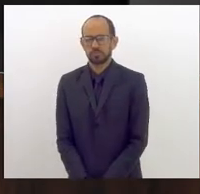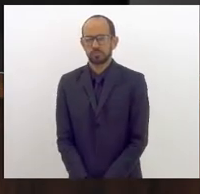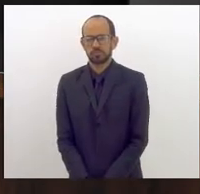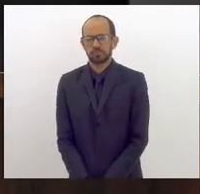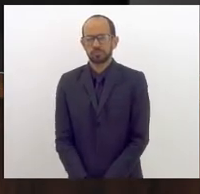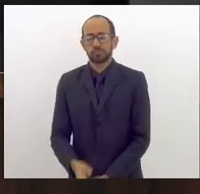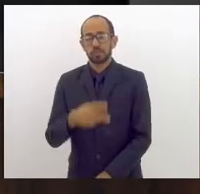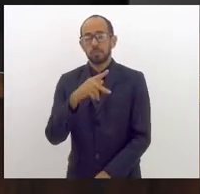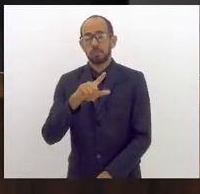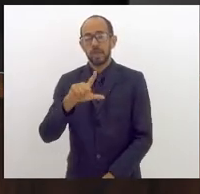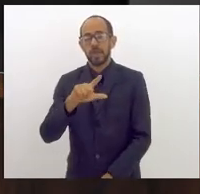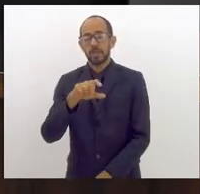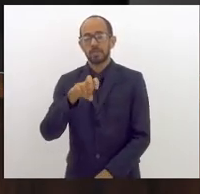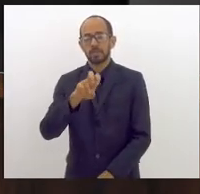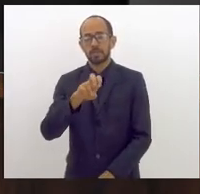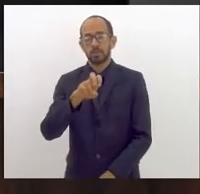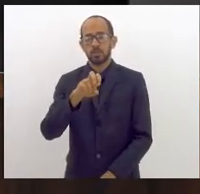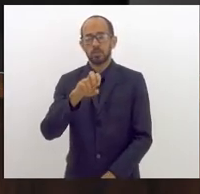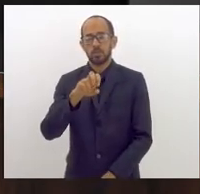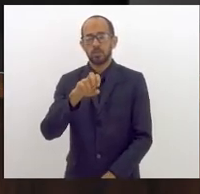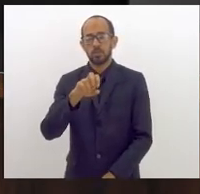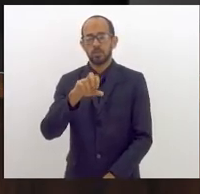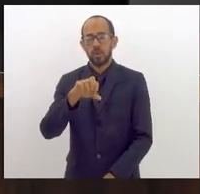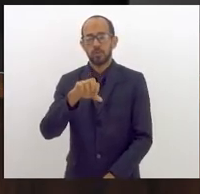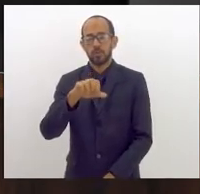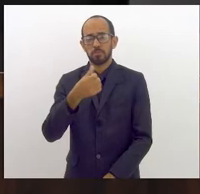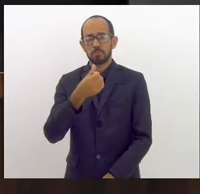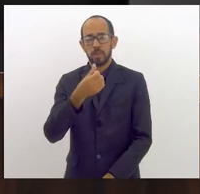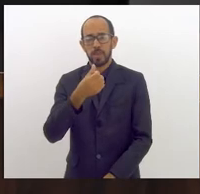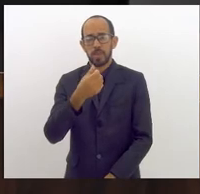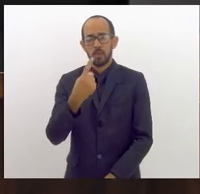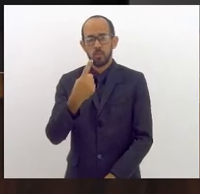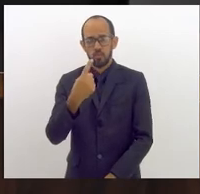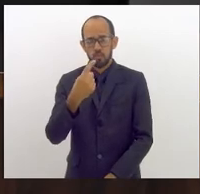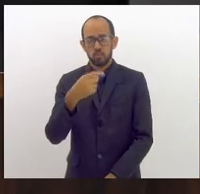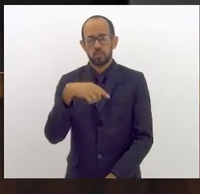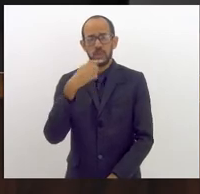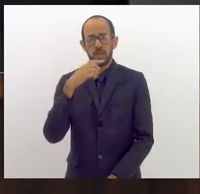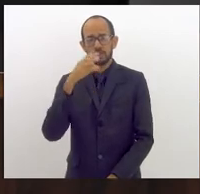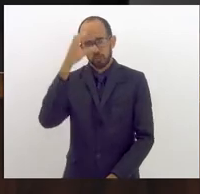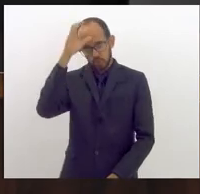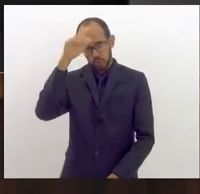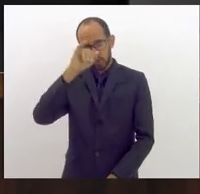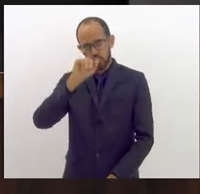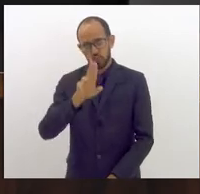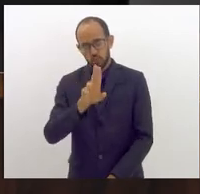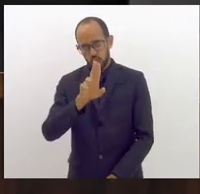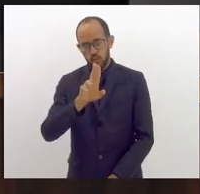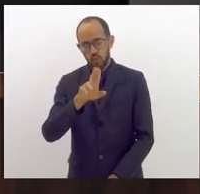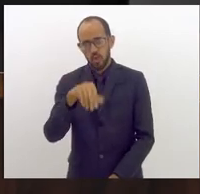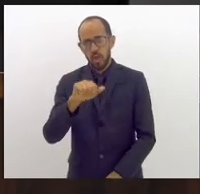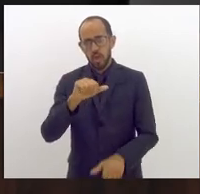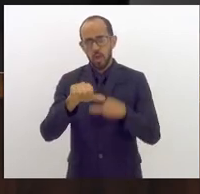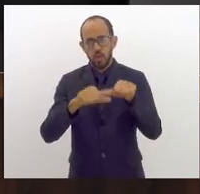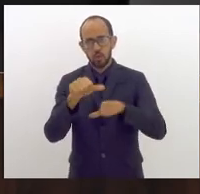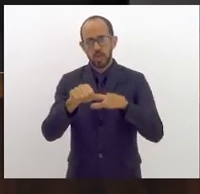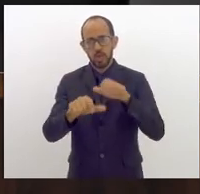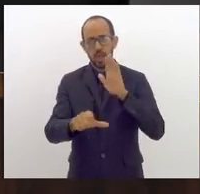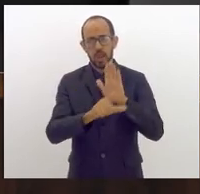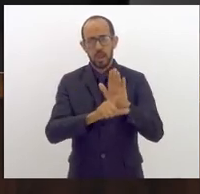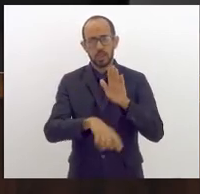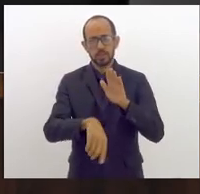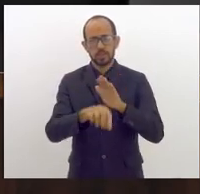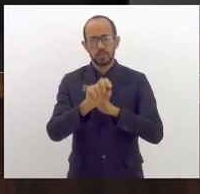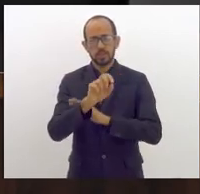projeto de lei 5961 de 22 de altura Deputado a tia Ju que altera a lei estadual 5.645